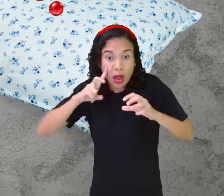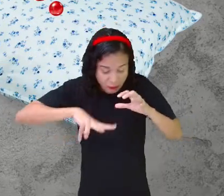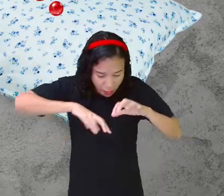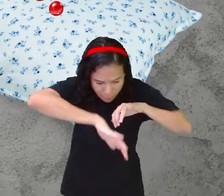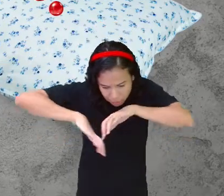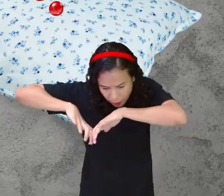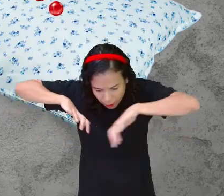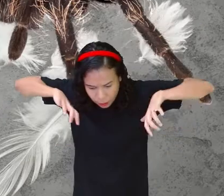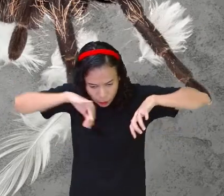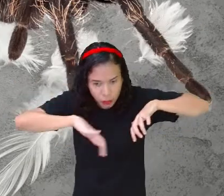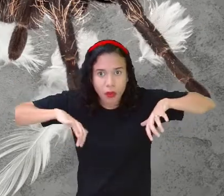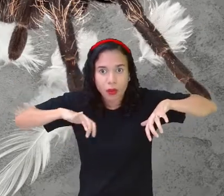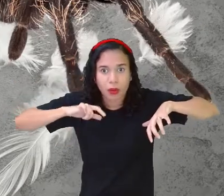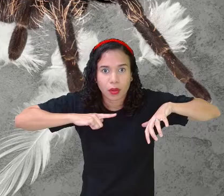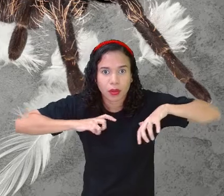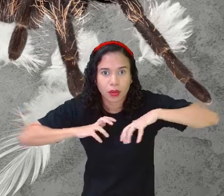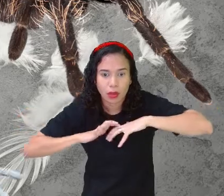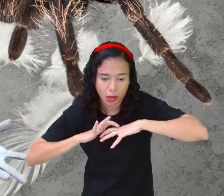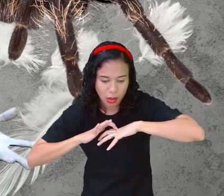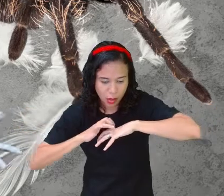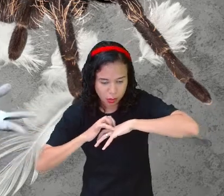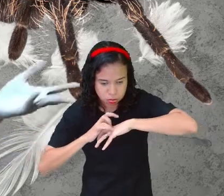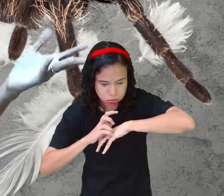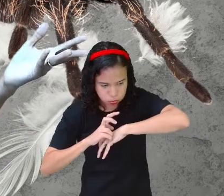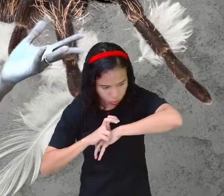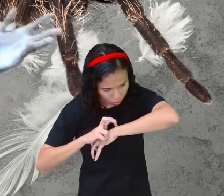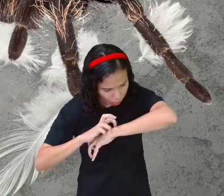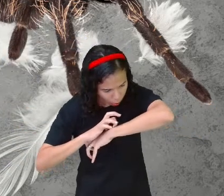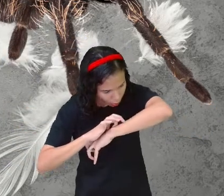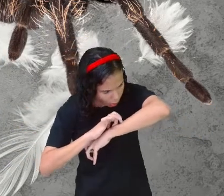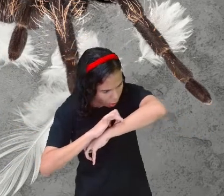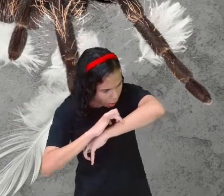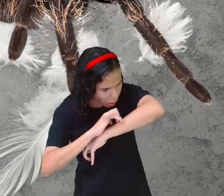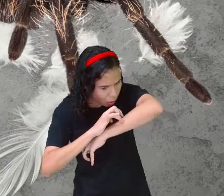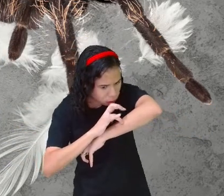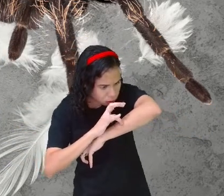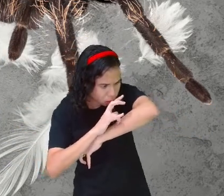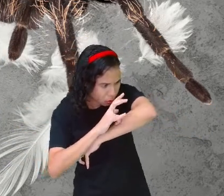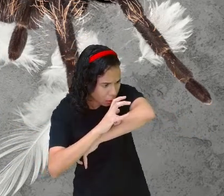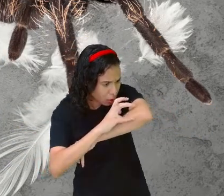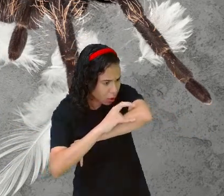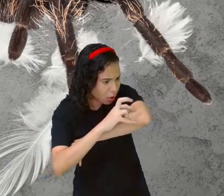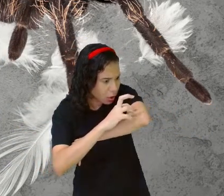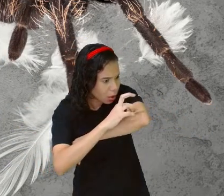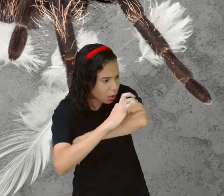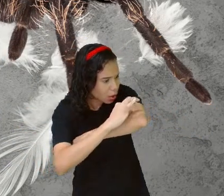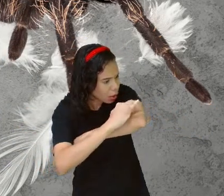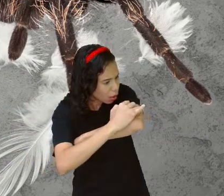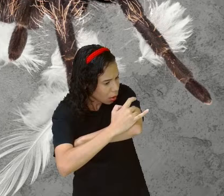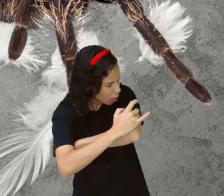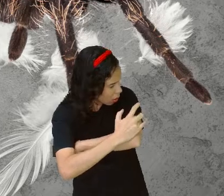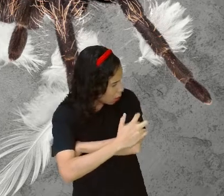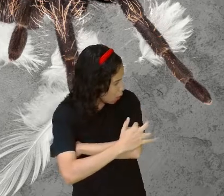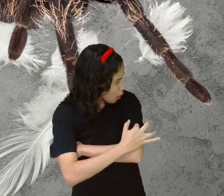entre as penas, havia um animal monstruoso, movendo lentamente as suas patas